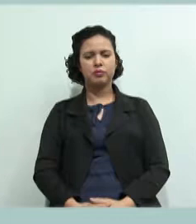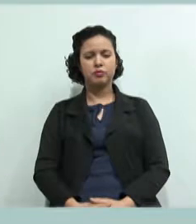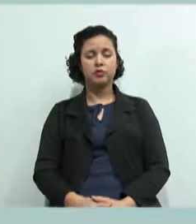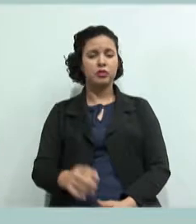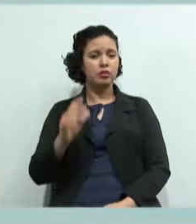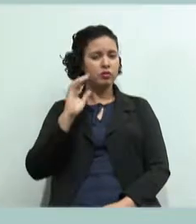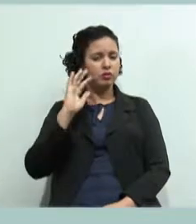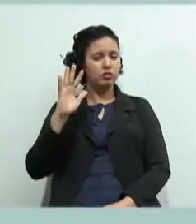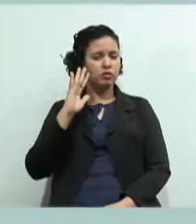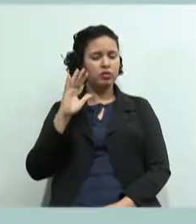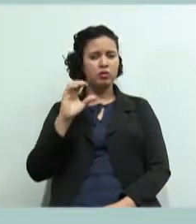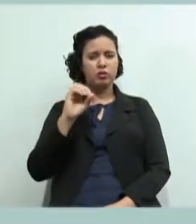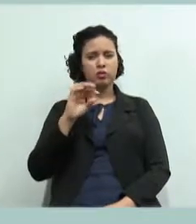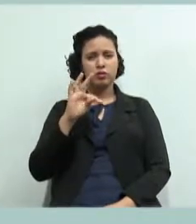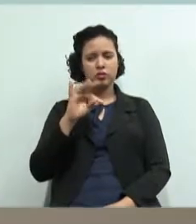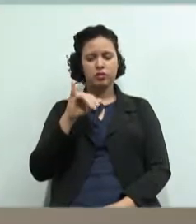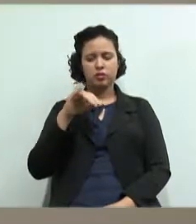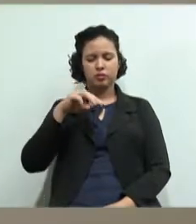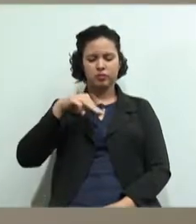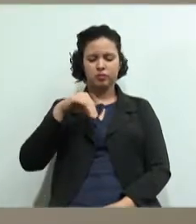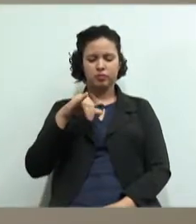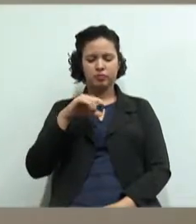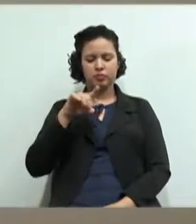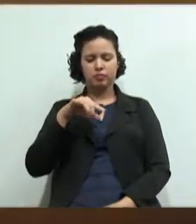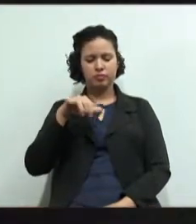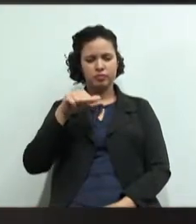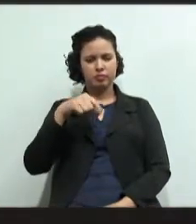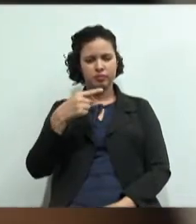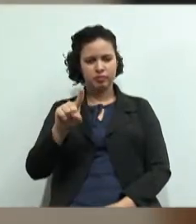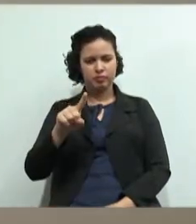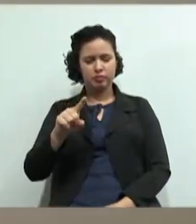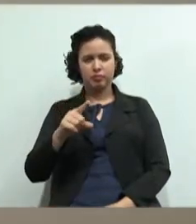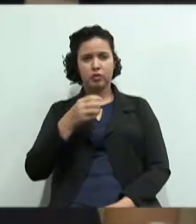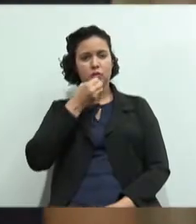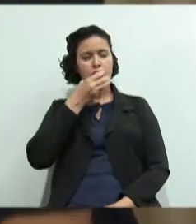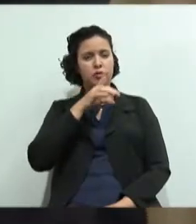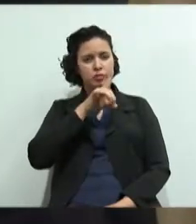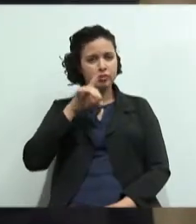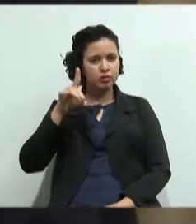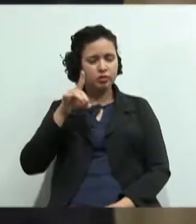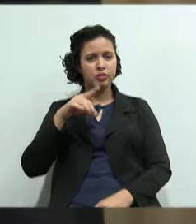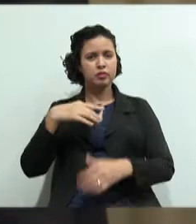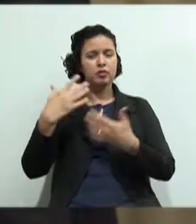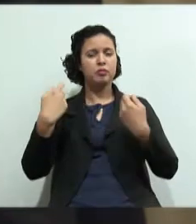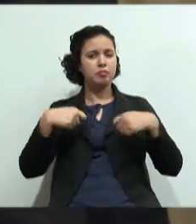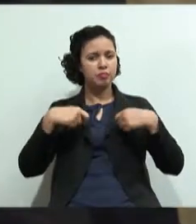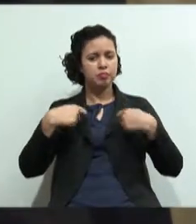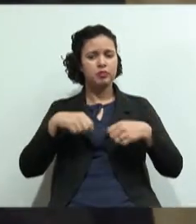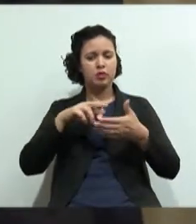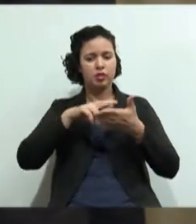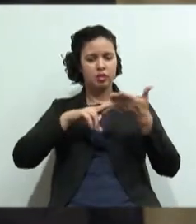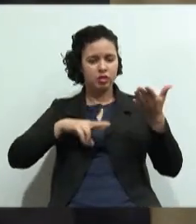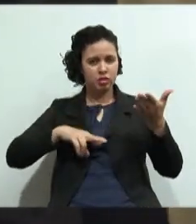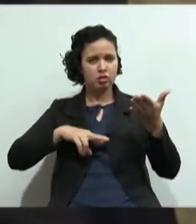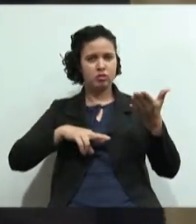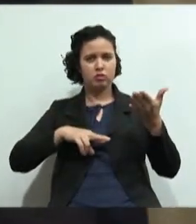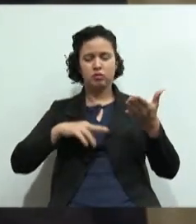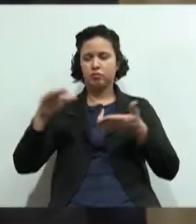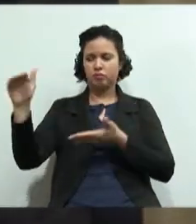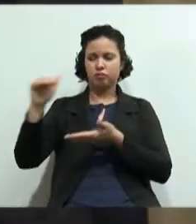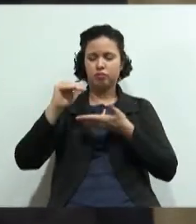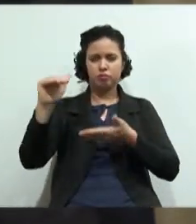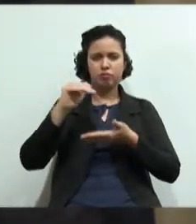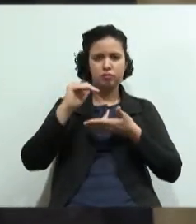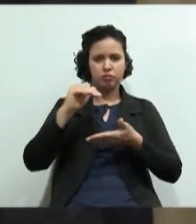Filosofia da otimização. Bom dia, Vitória. Bom dia. Olha só, eu preciso do relatório de entrega dos fornecedores